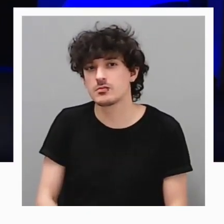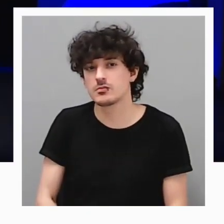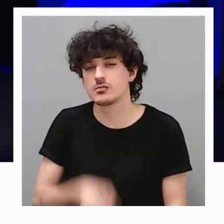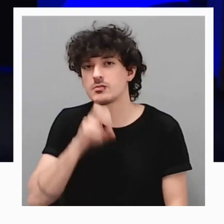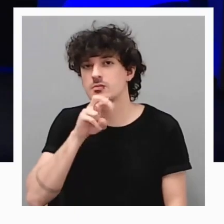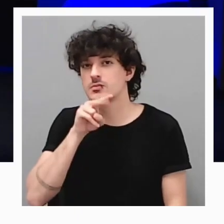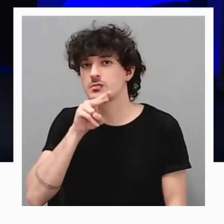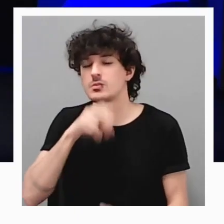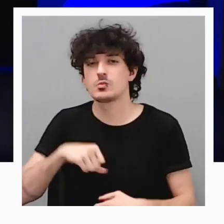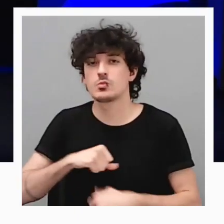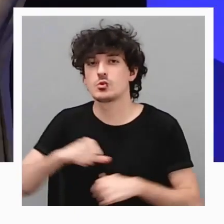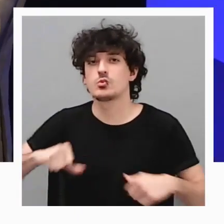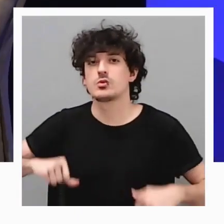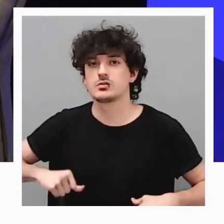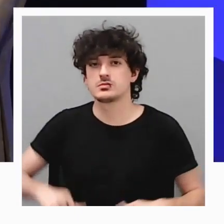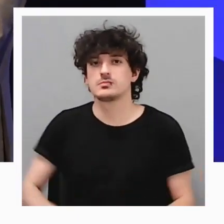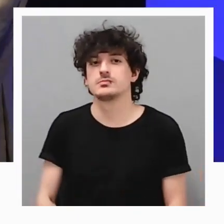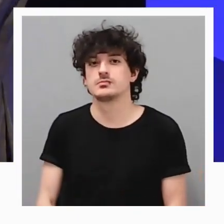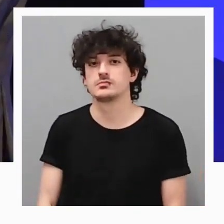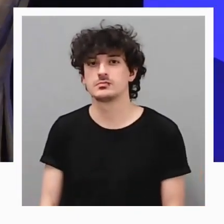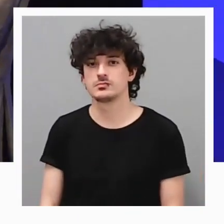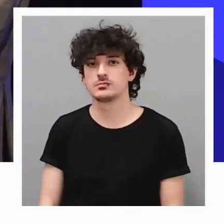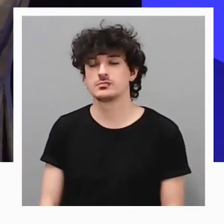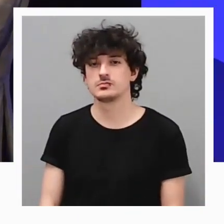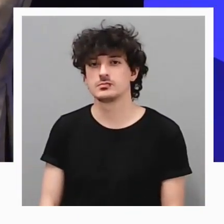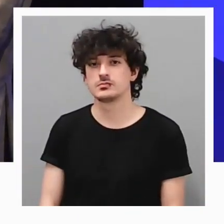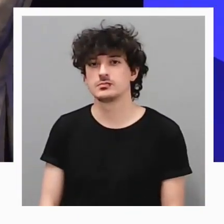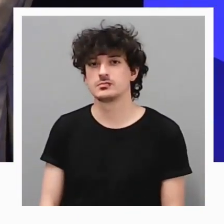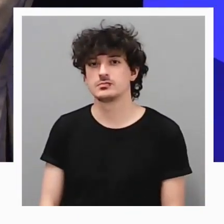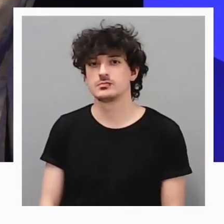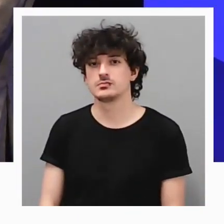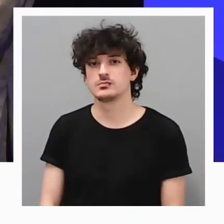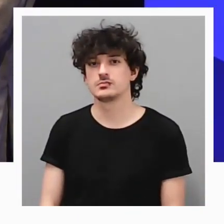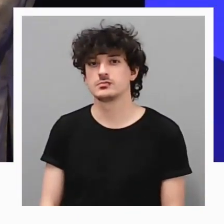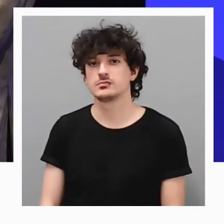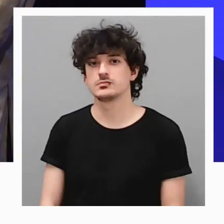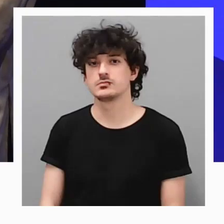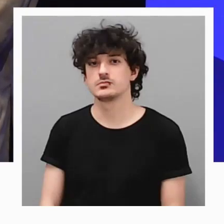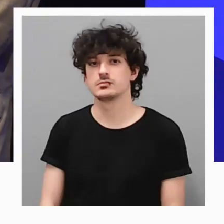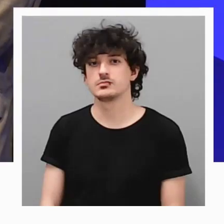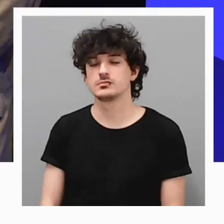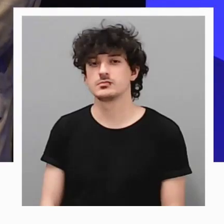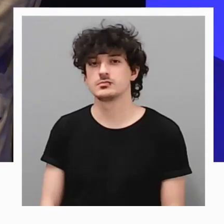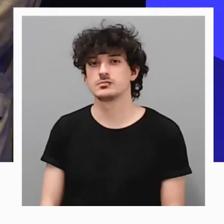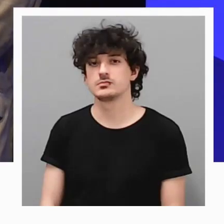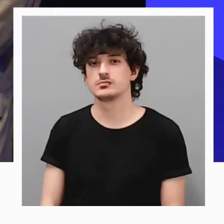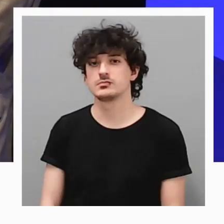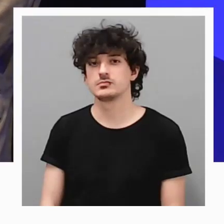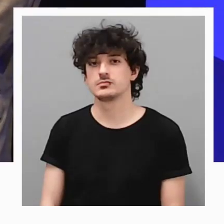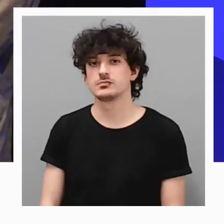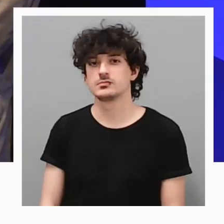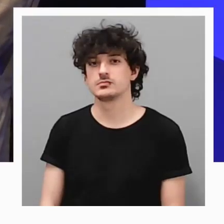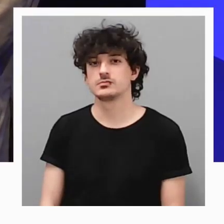da mais antiga instituição portuguesa da organização social, que é a Santa Casa da Misericórdia de Lisboa, que é uma iniciativa